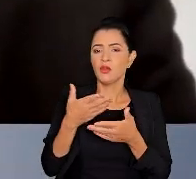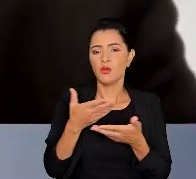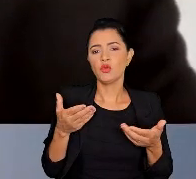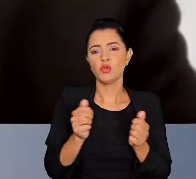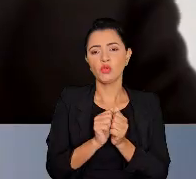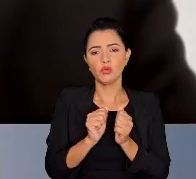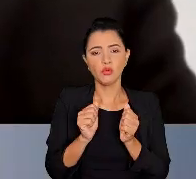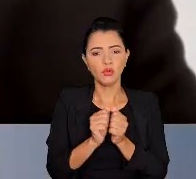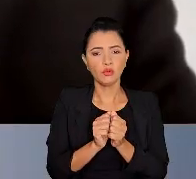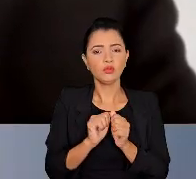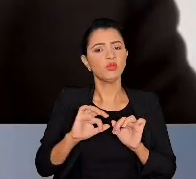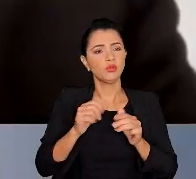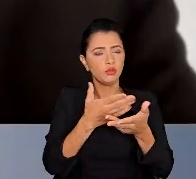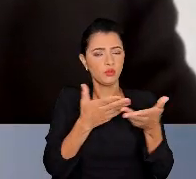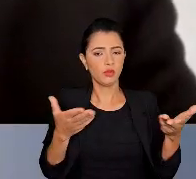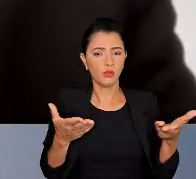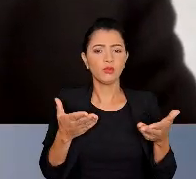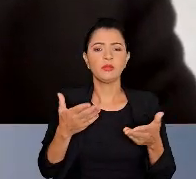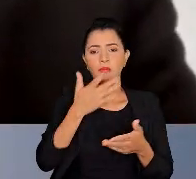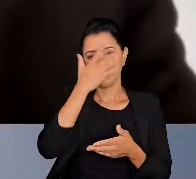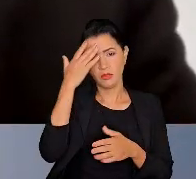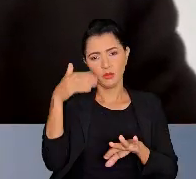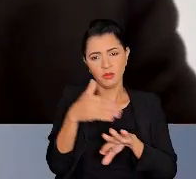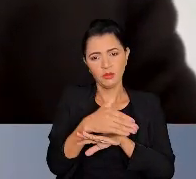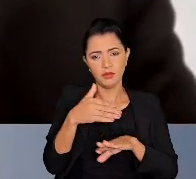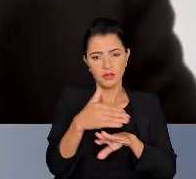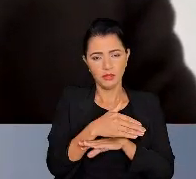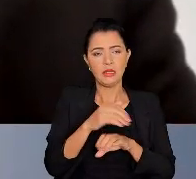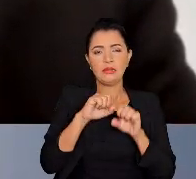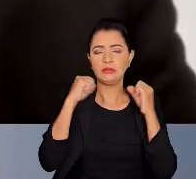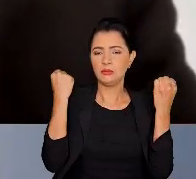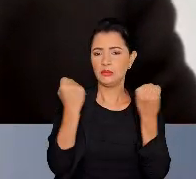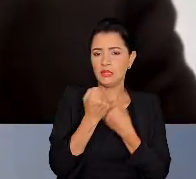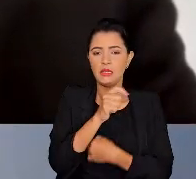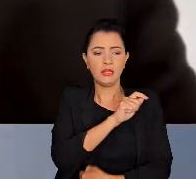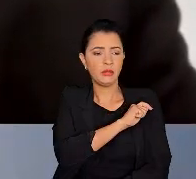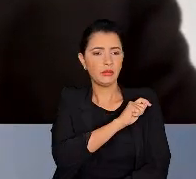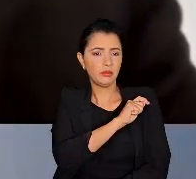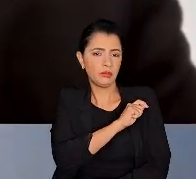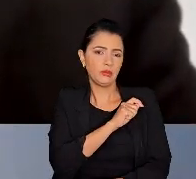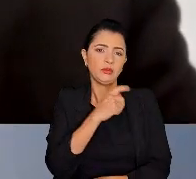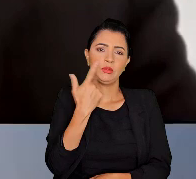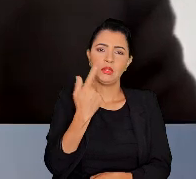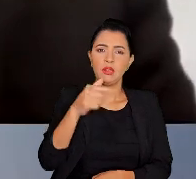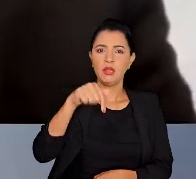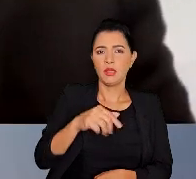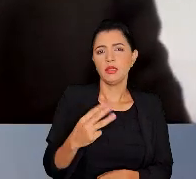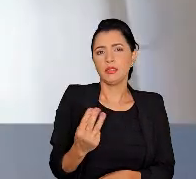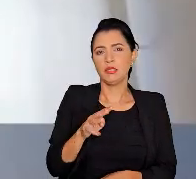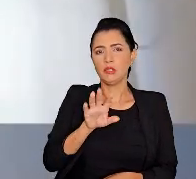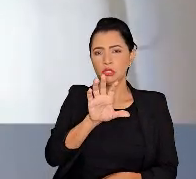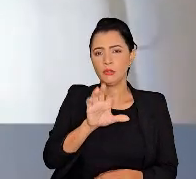vocês e de todos os participantes do seminário, alunos e magistrados da nossa terceira região.